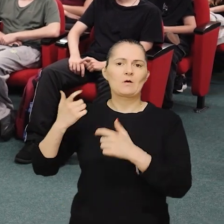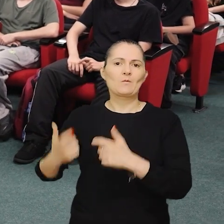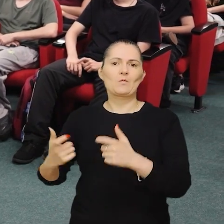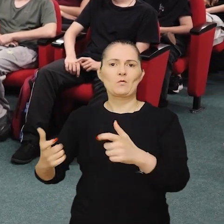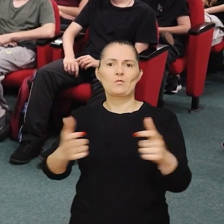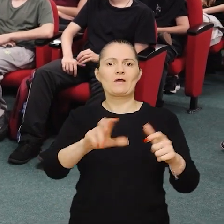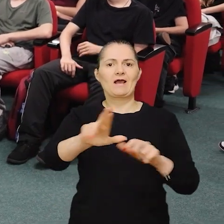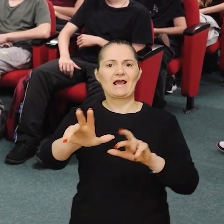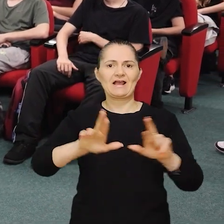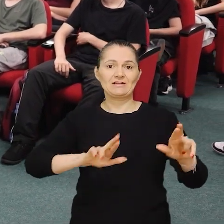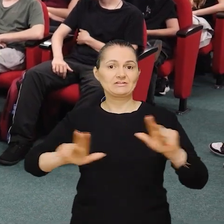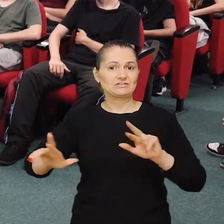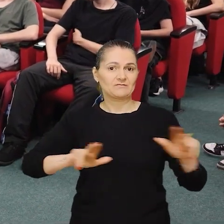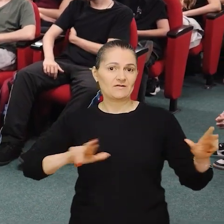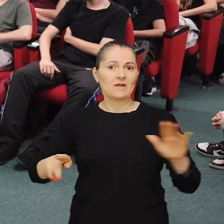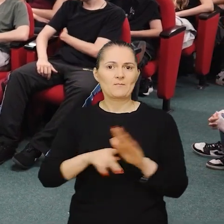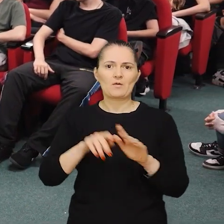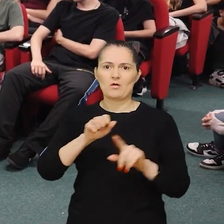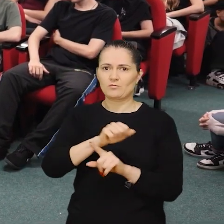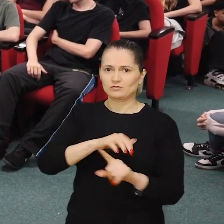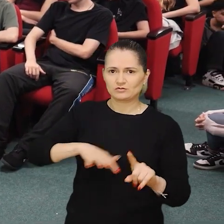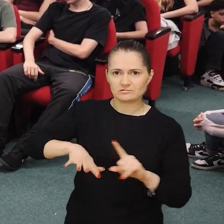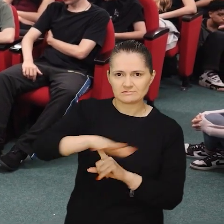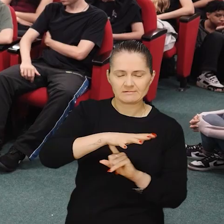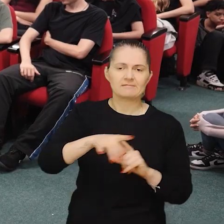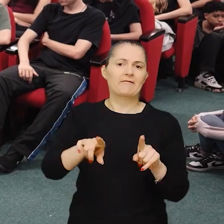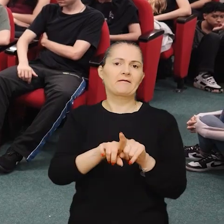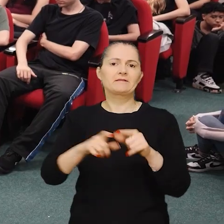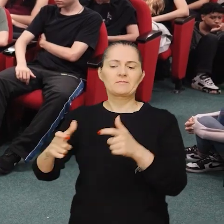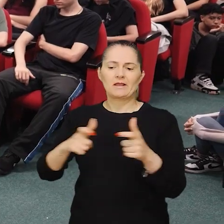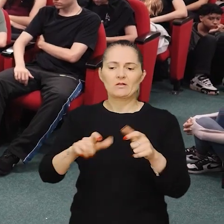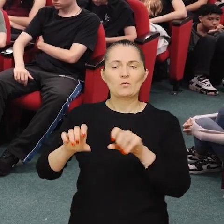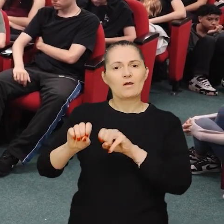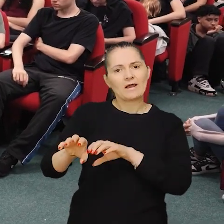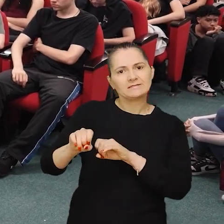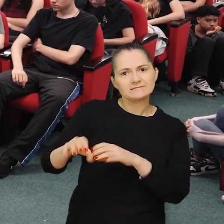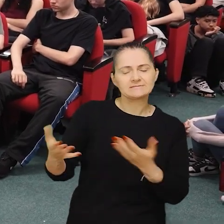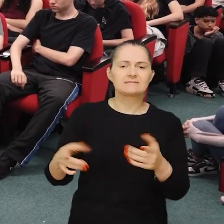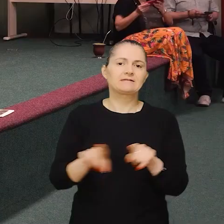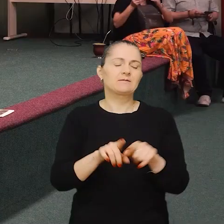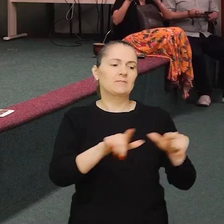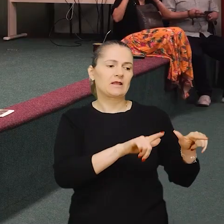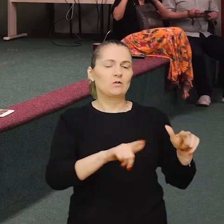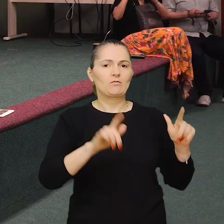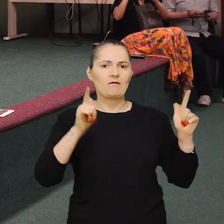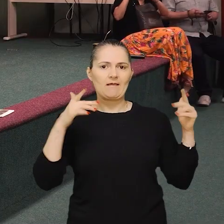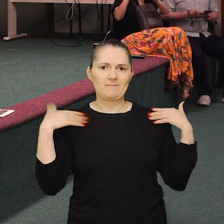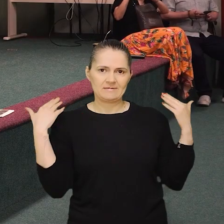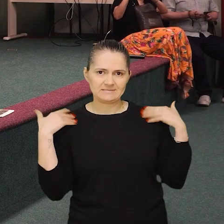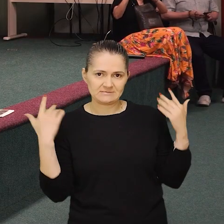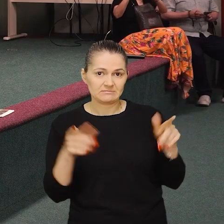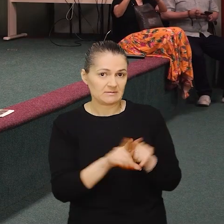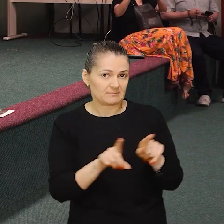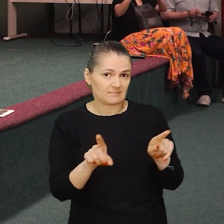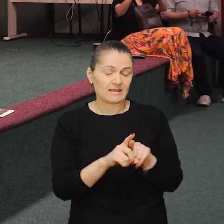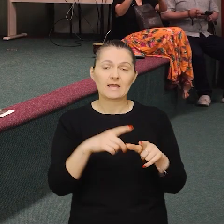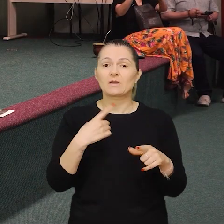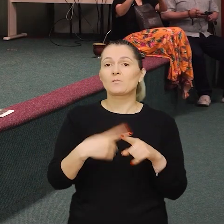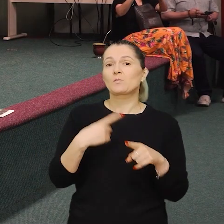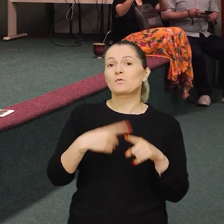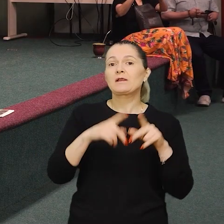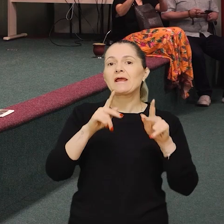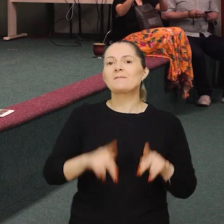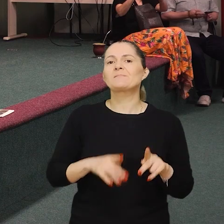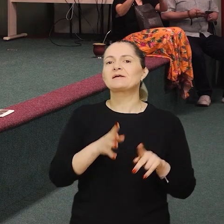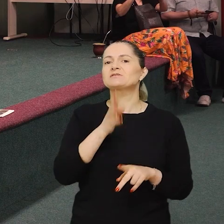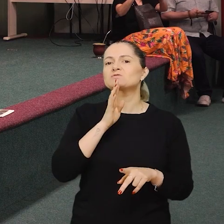em espaços distintos, né, da sociedade civil, espaços educativos, enfim, espaços de lazer também, que é justamente